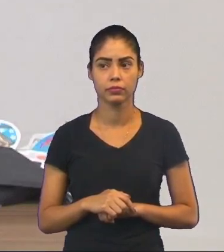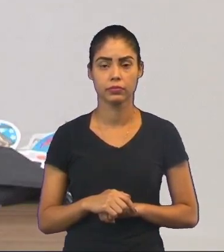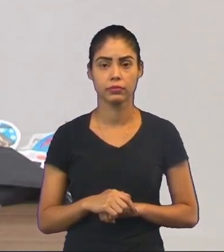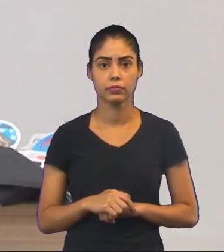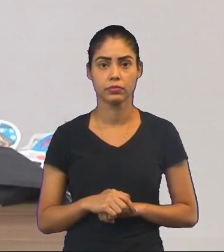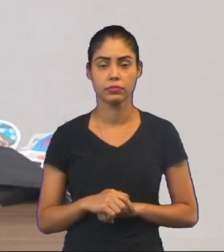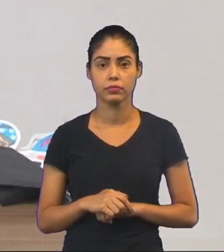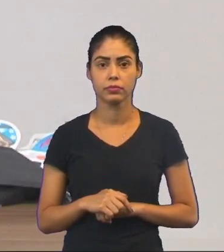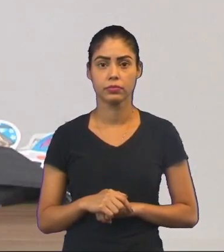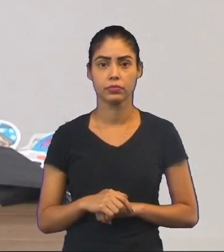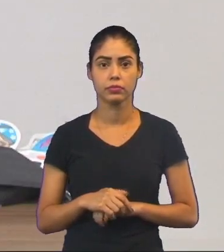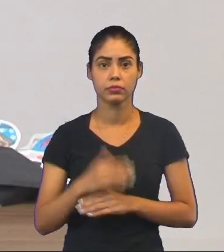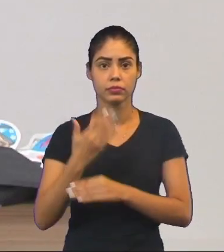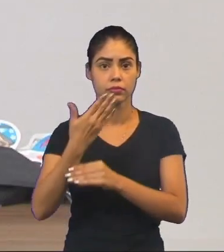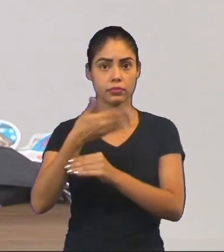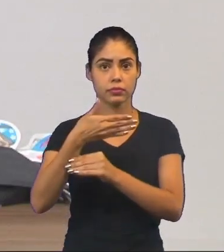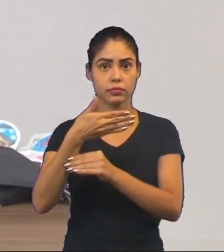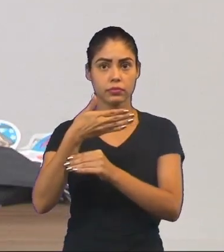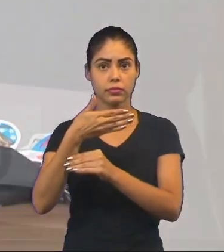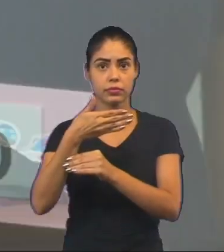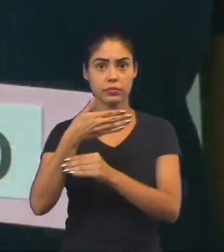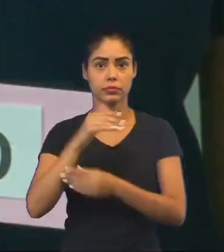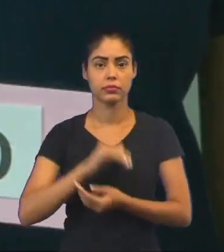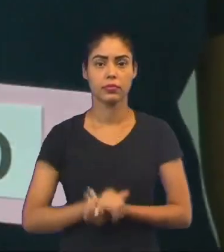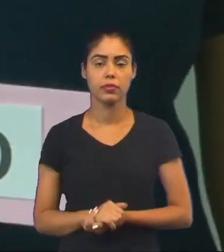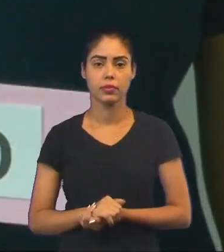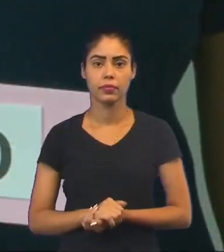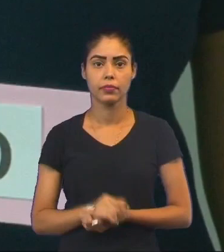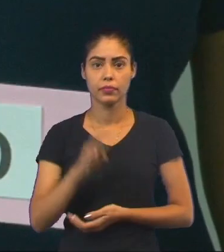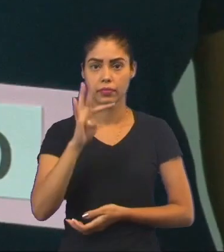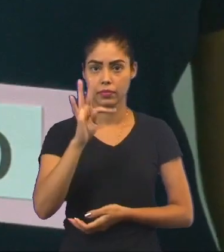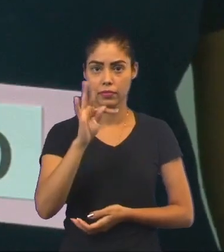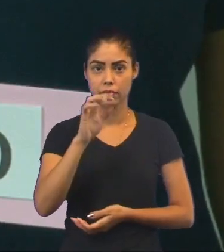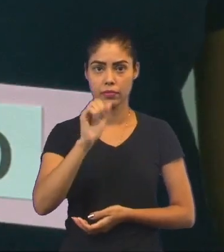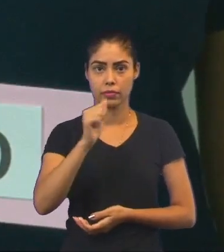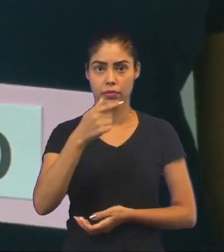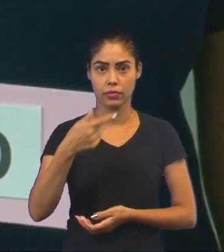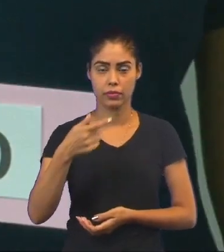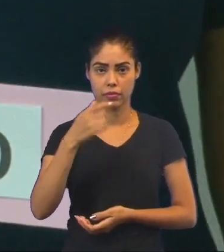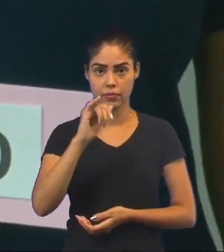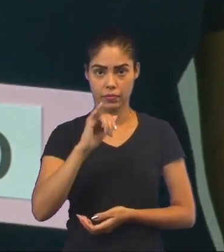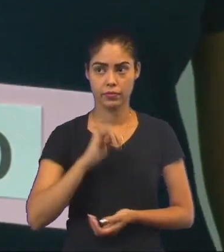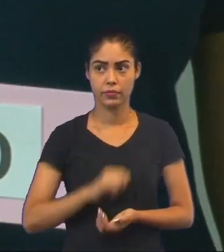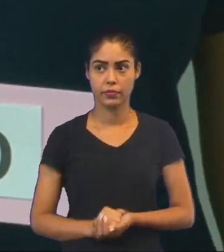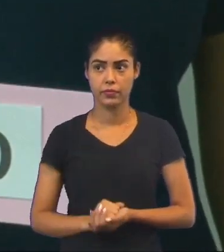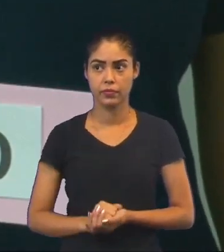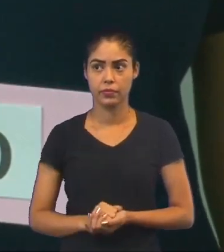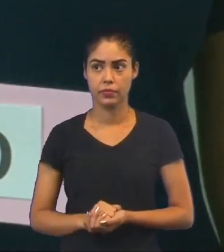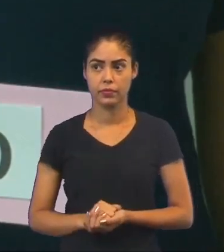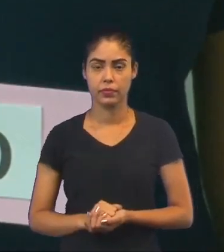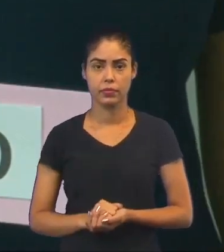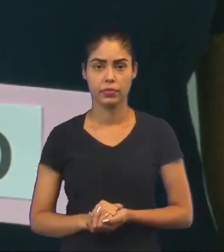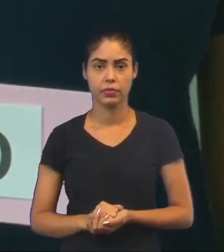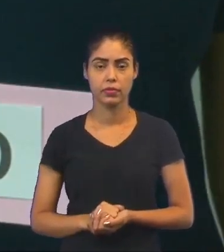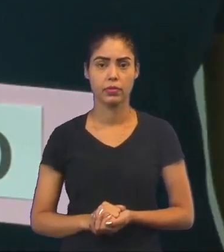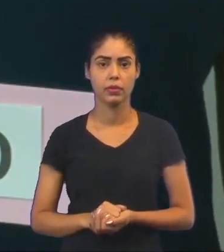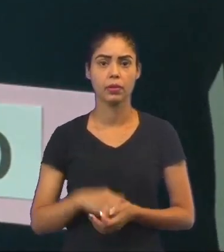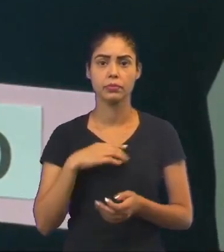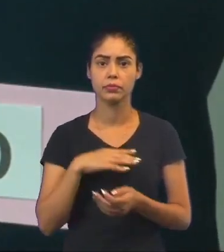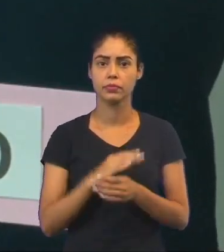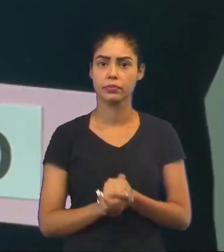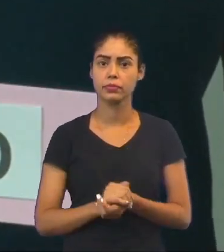O táxi, um automóvel, né? Um carro, é um meio de transporte